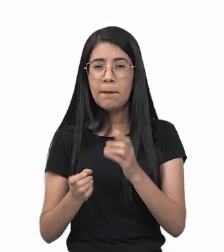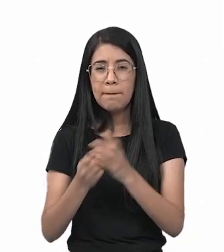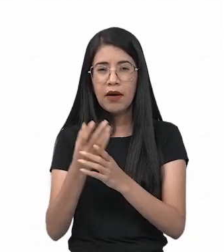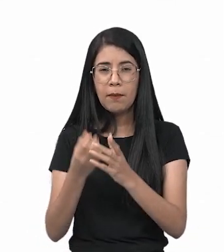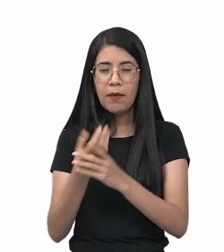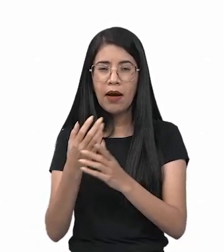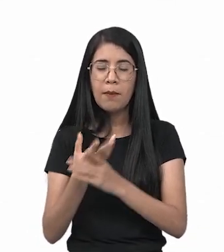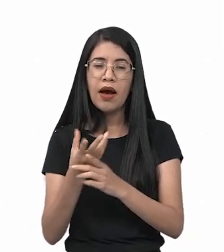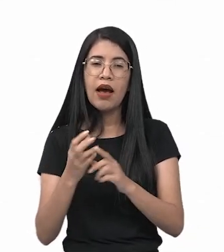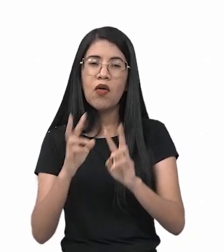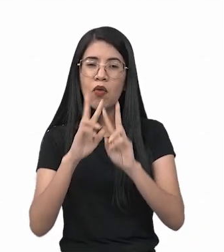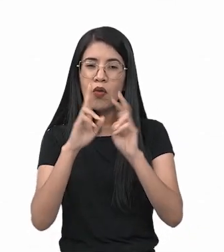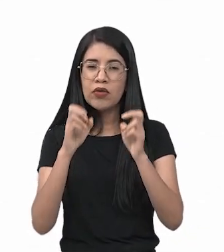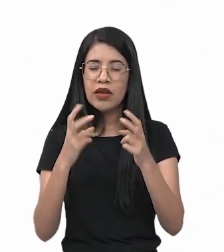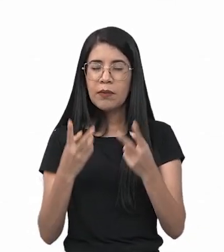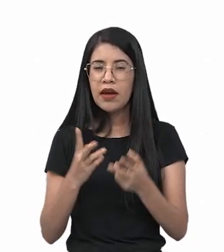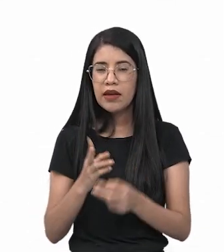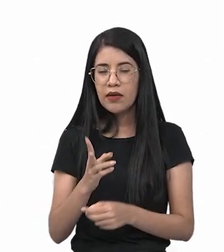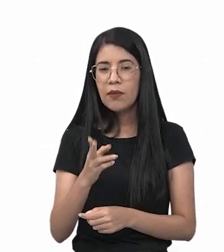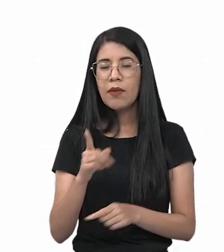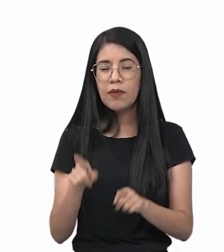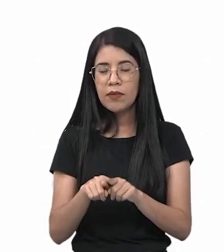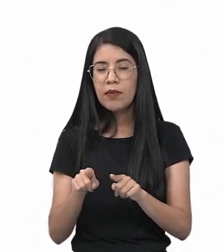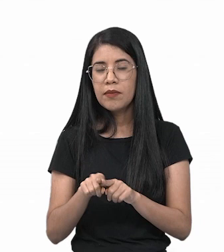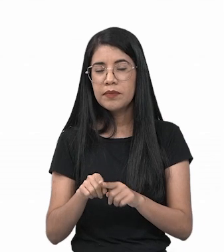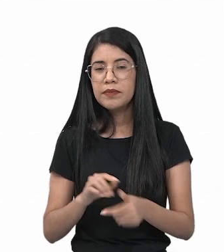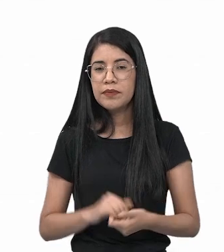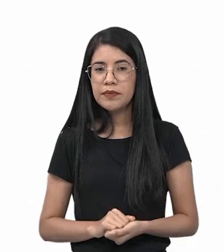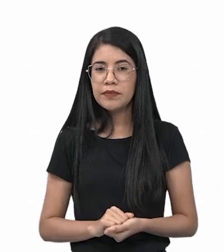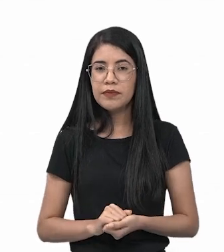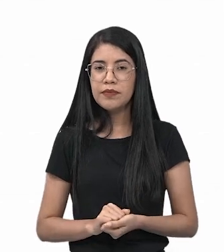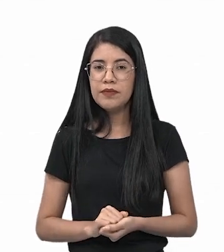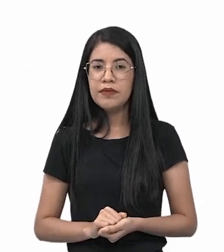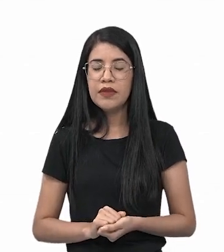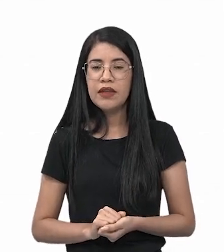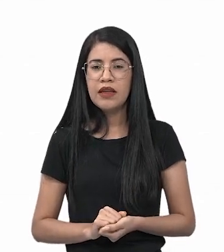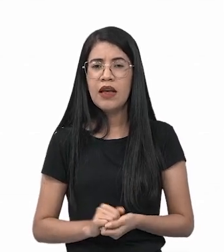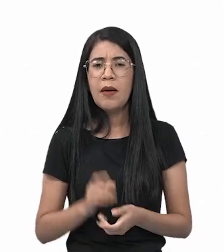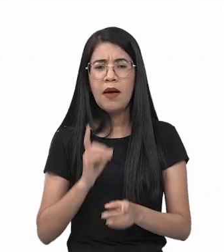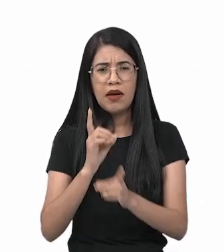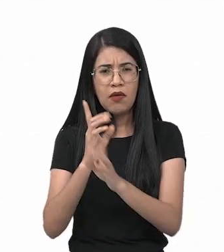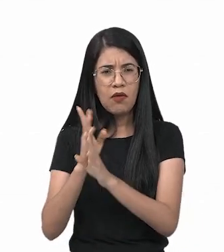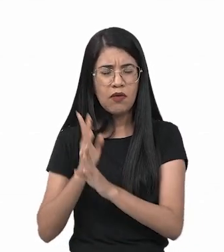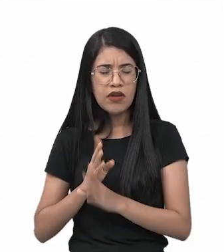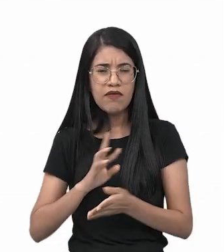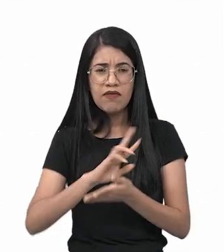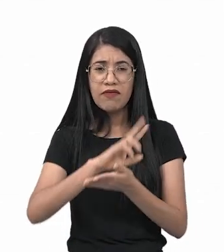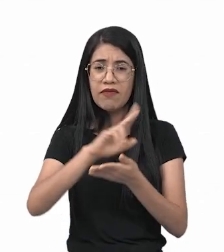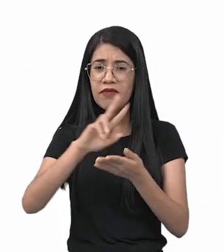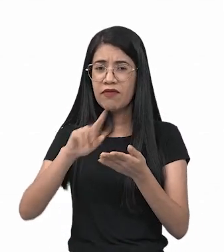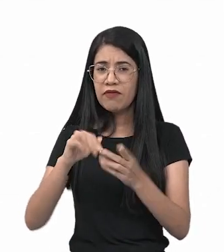mesmo tema. Vocês vão encontrar muitas obras da pop art que elas têm